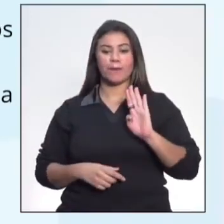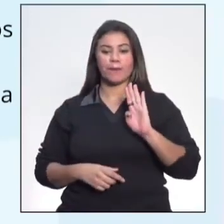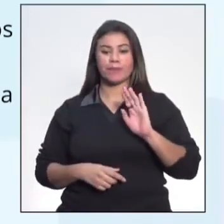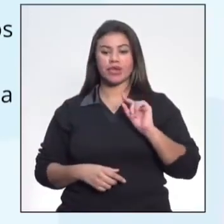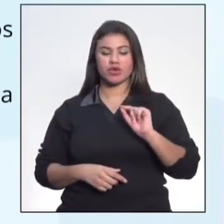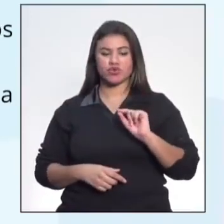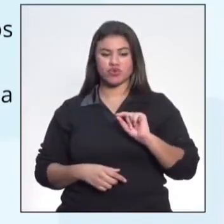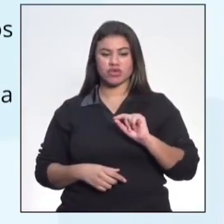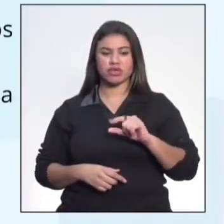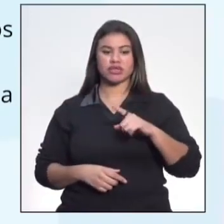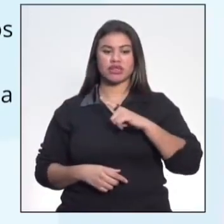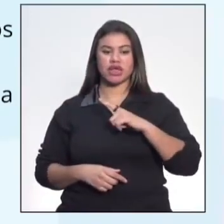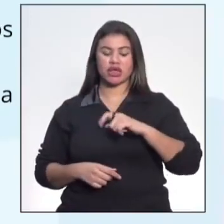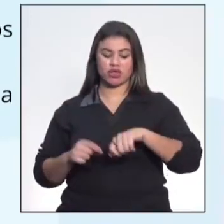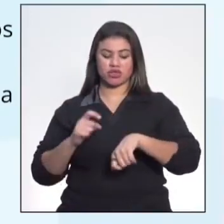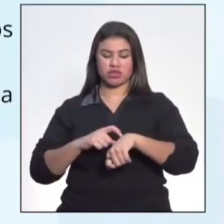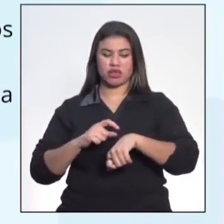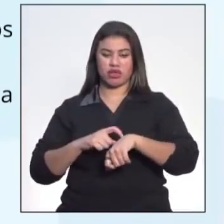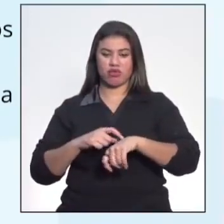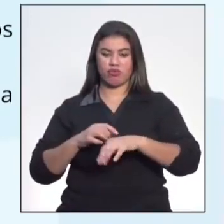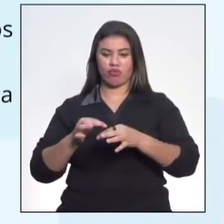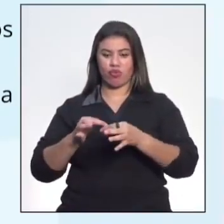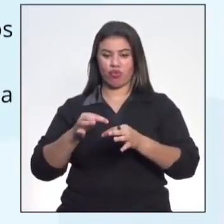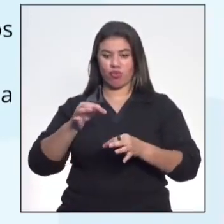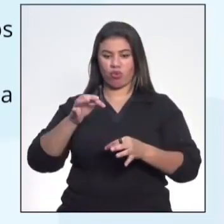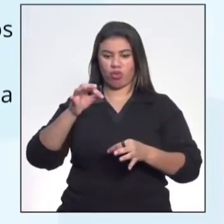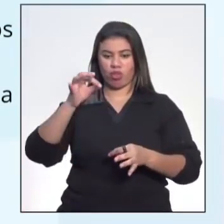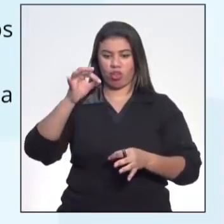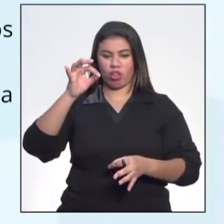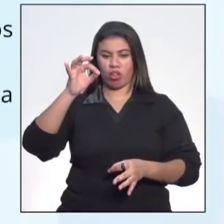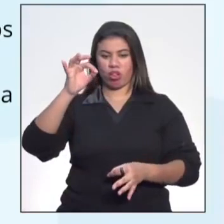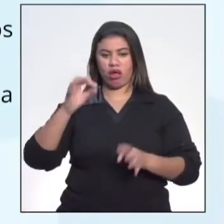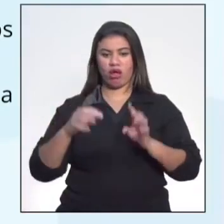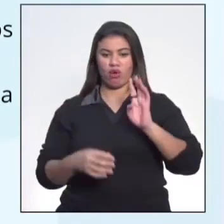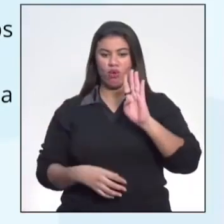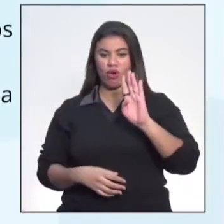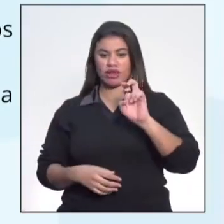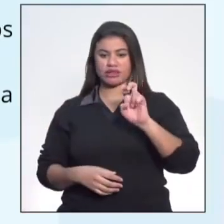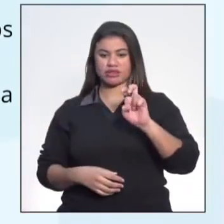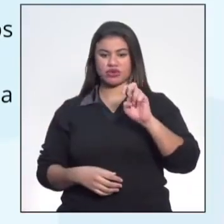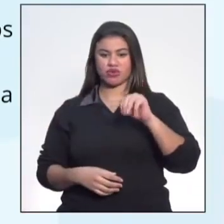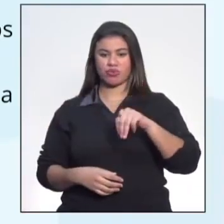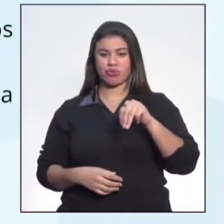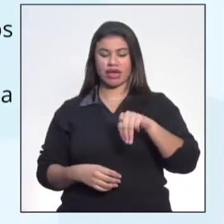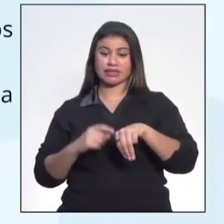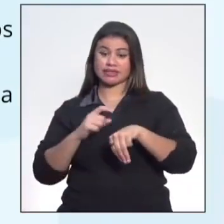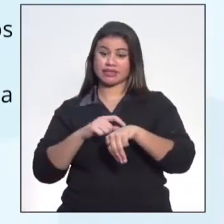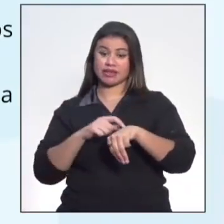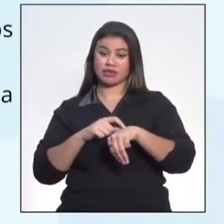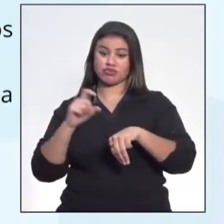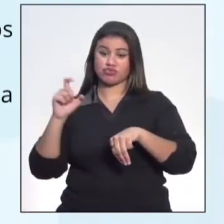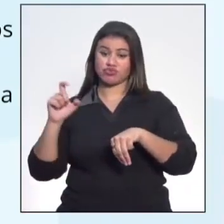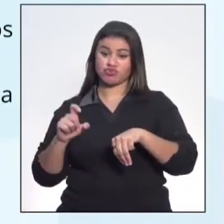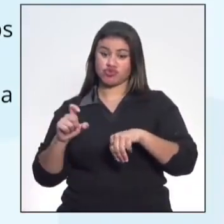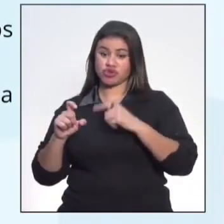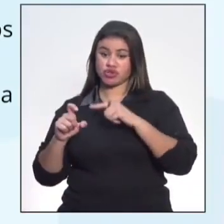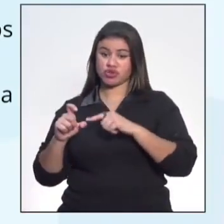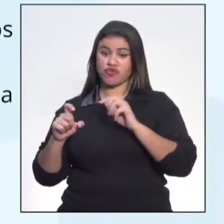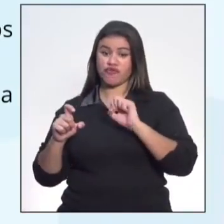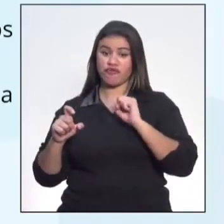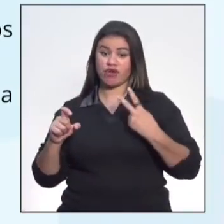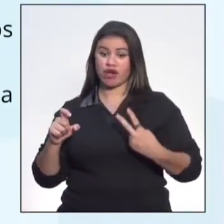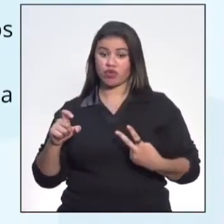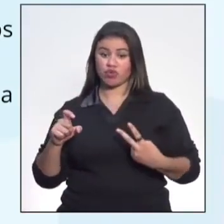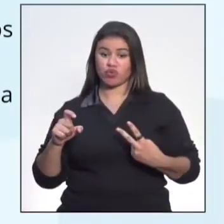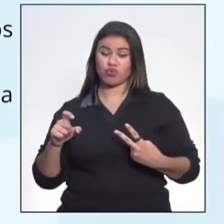de quanto tempo a pedra percorre a distância de 45 metros? Tempo é o x, então eu quero saber qual é o valor do